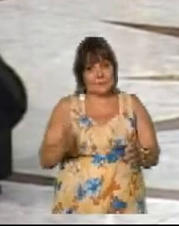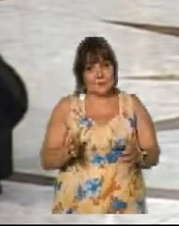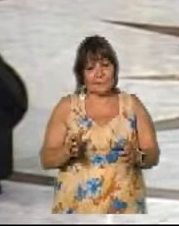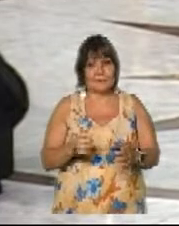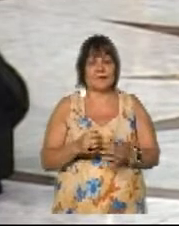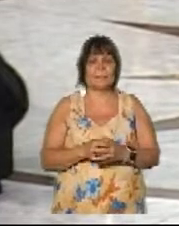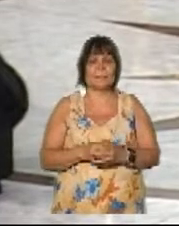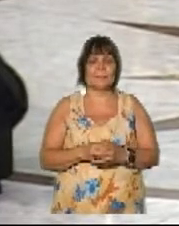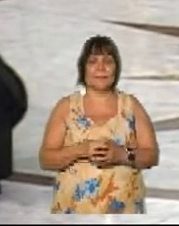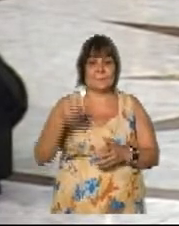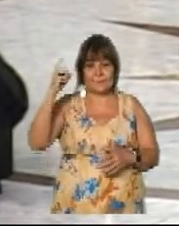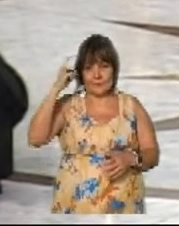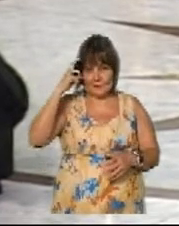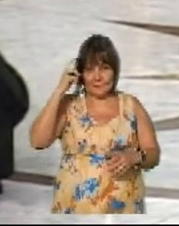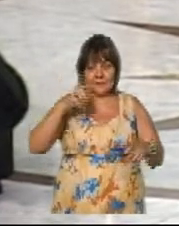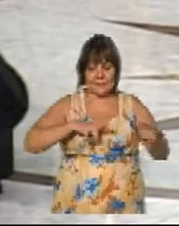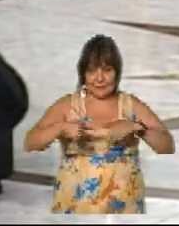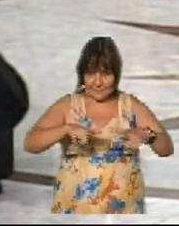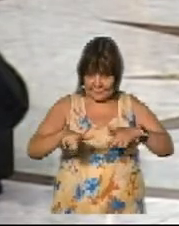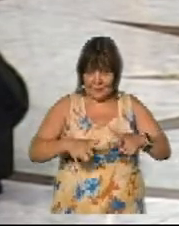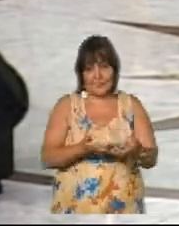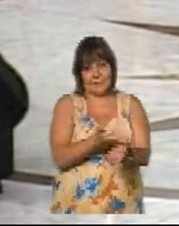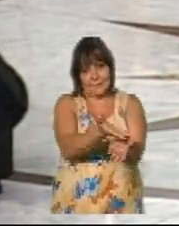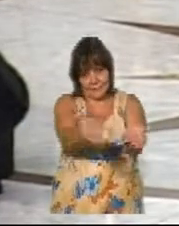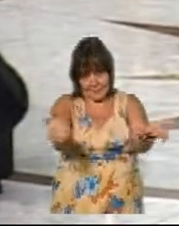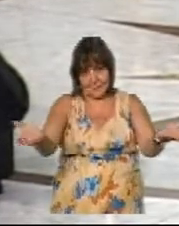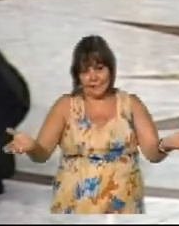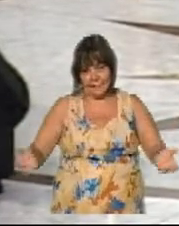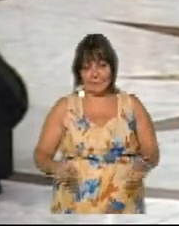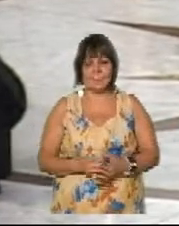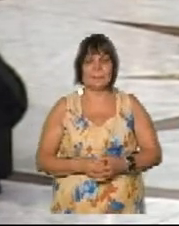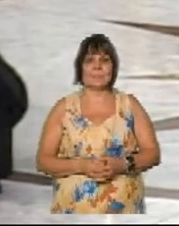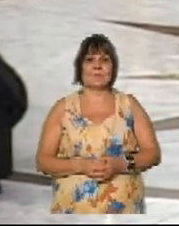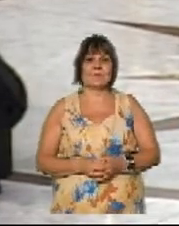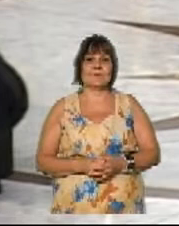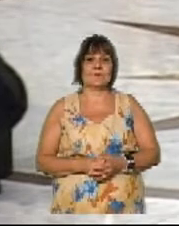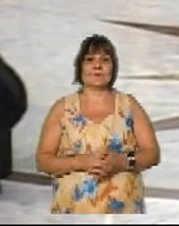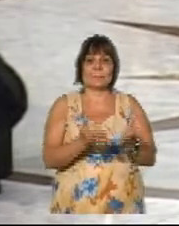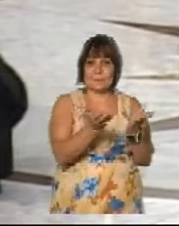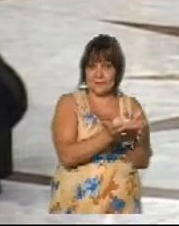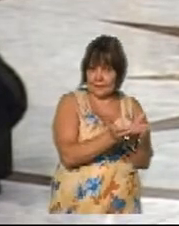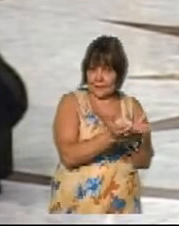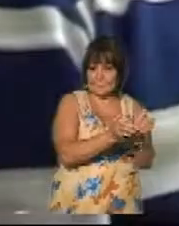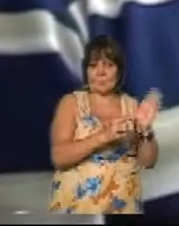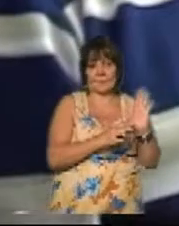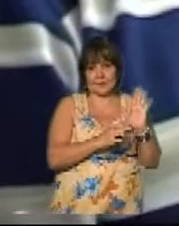criou visando servir a criação. Por isso, no livro de Colossenses, no capítulo